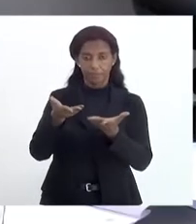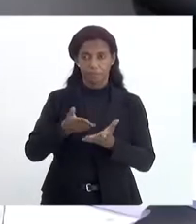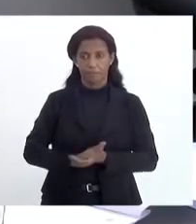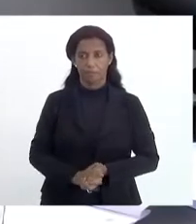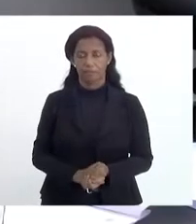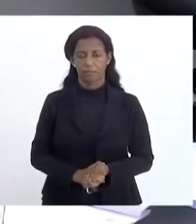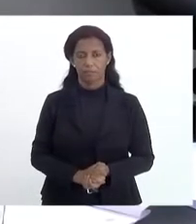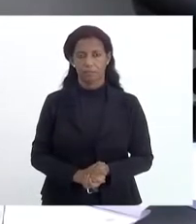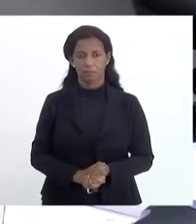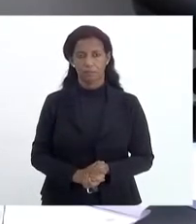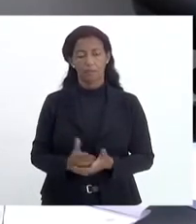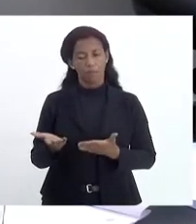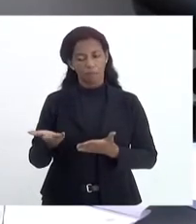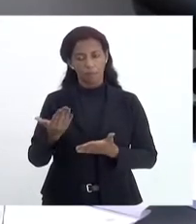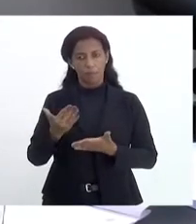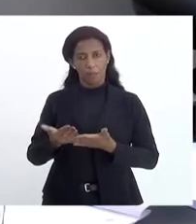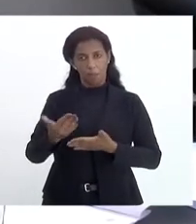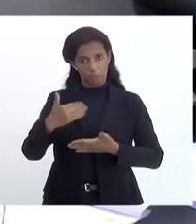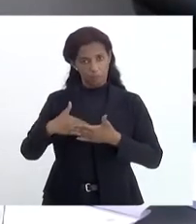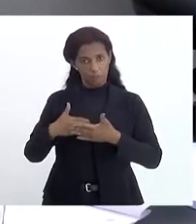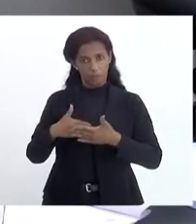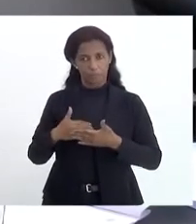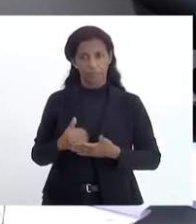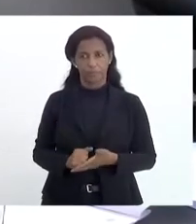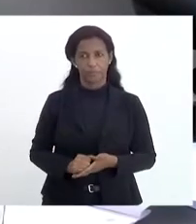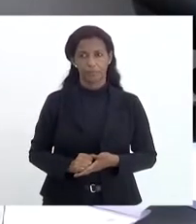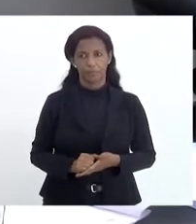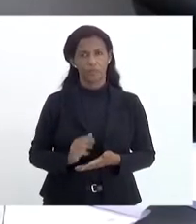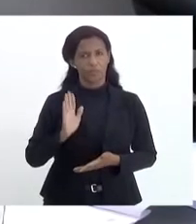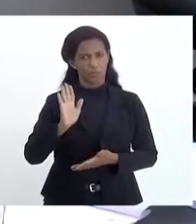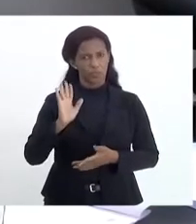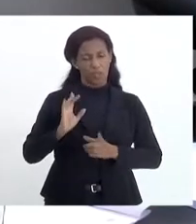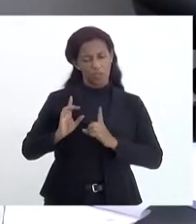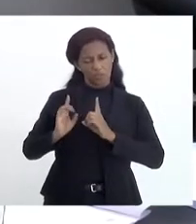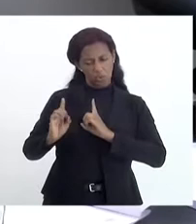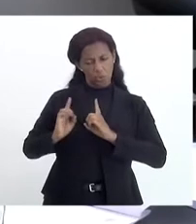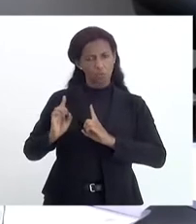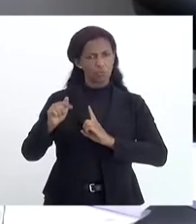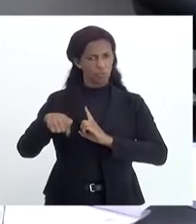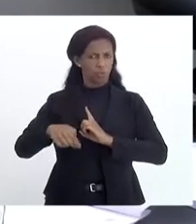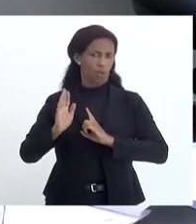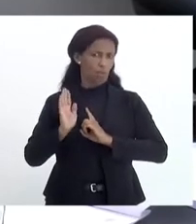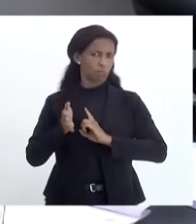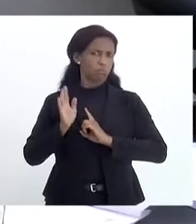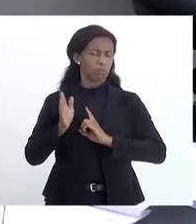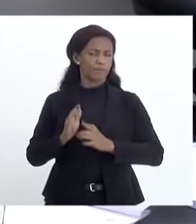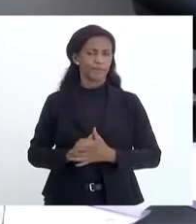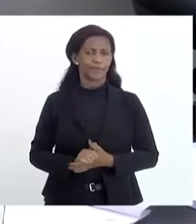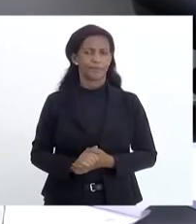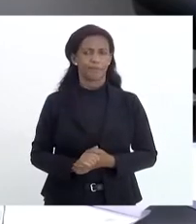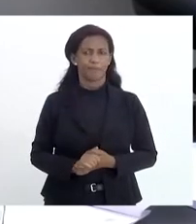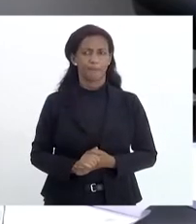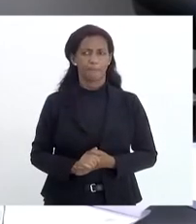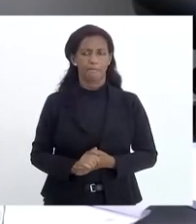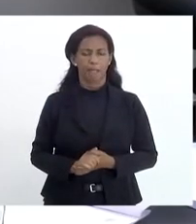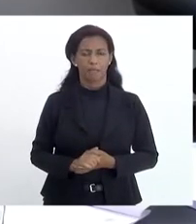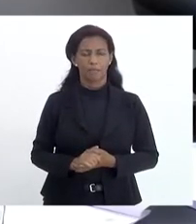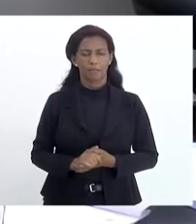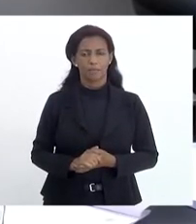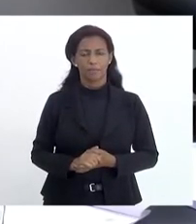a posteriori, e a gente discute isso aqui, o